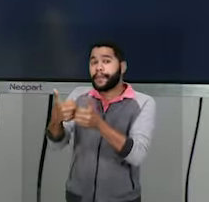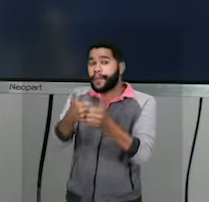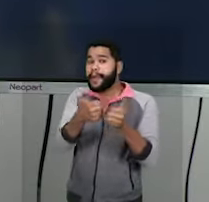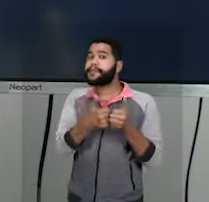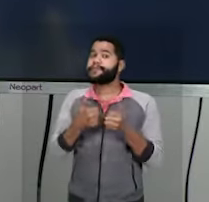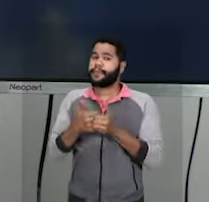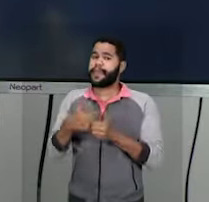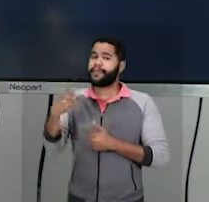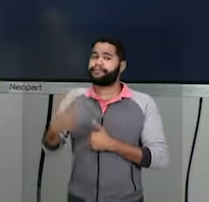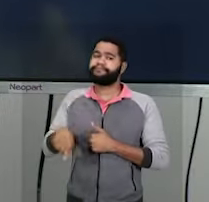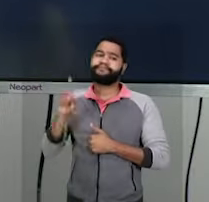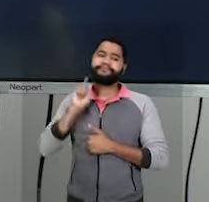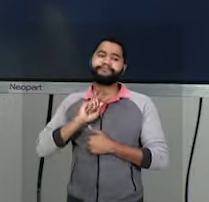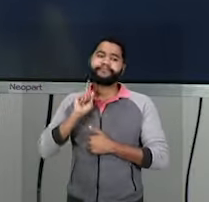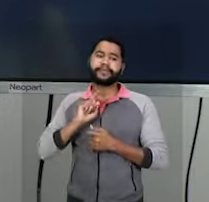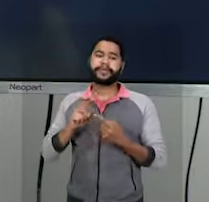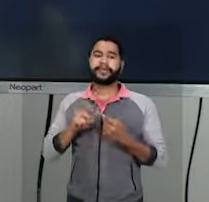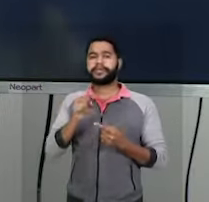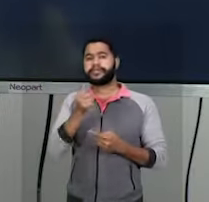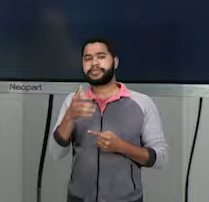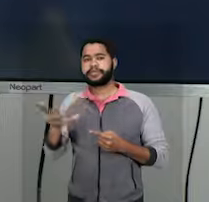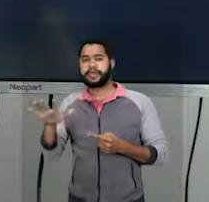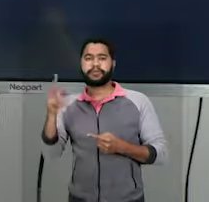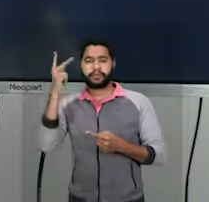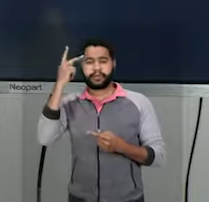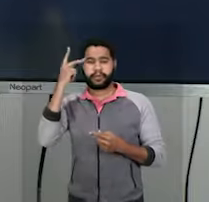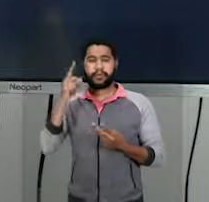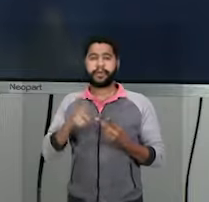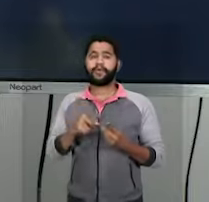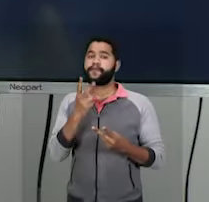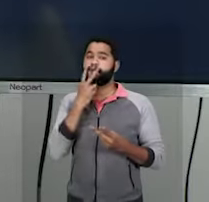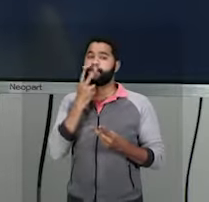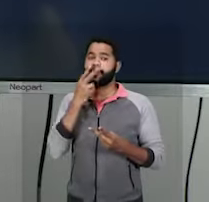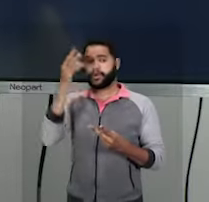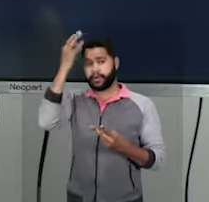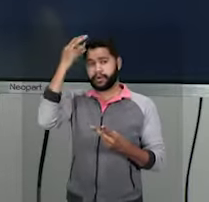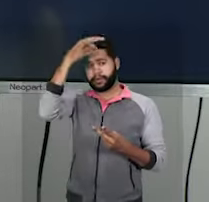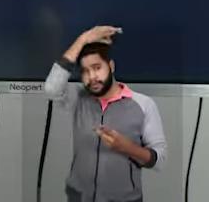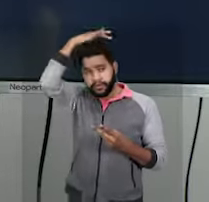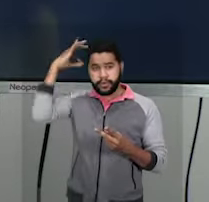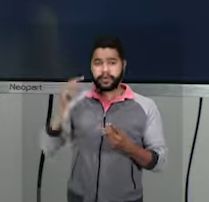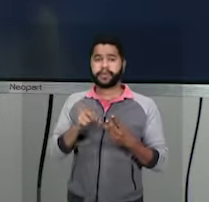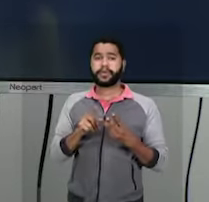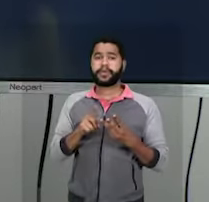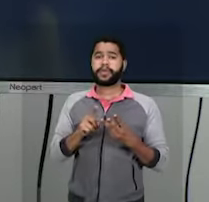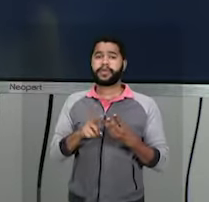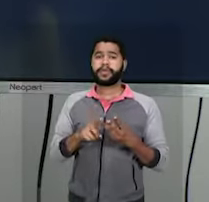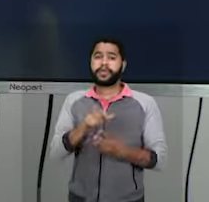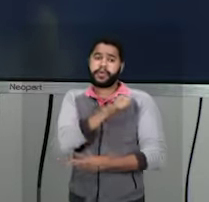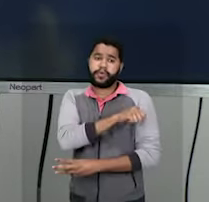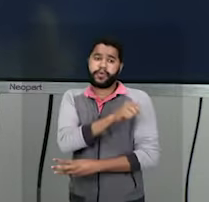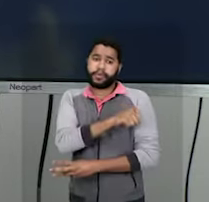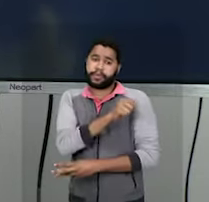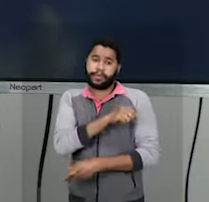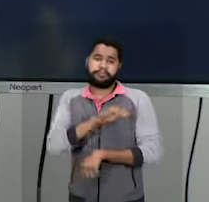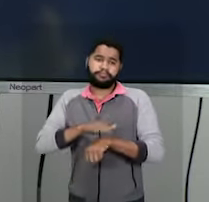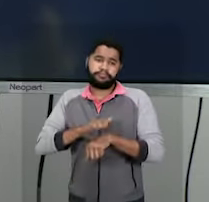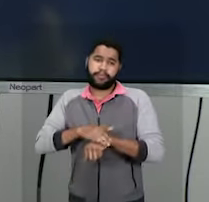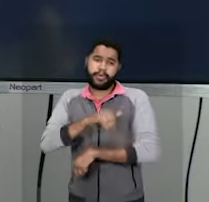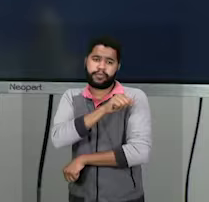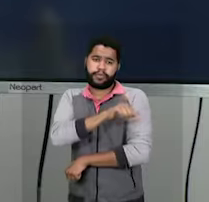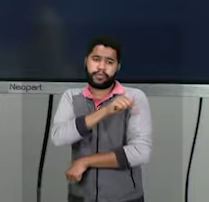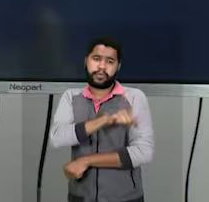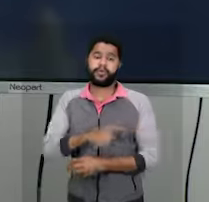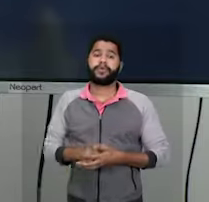próximos de nós Santos em São Paulo Vitória no Espírito Santo e Rio de e no Rio de Janeiro então